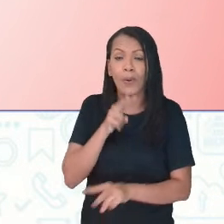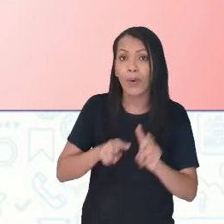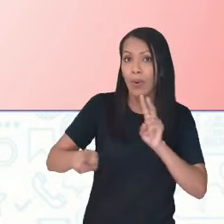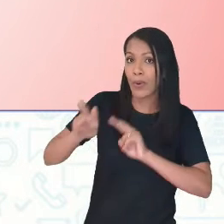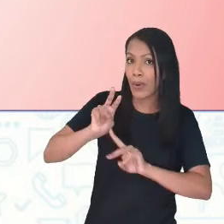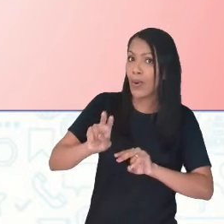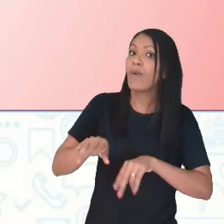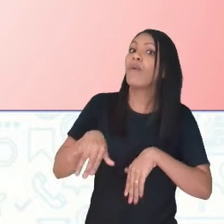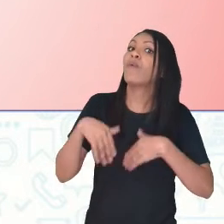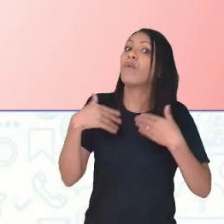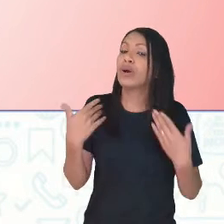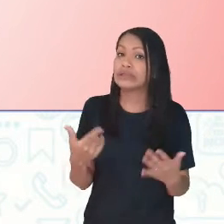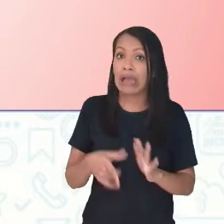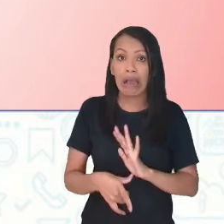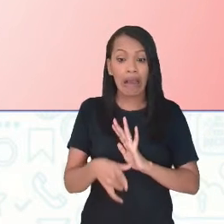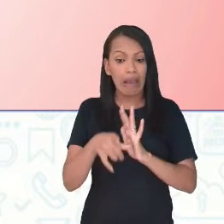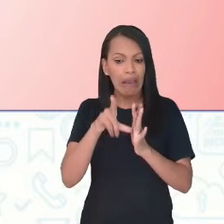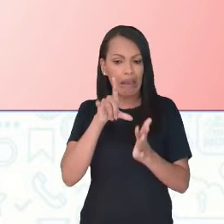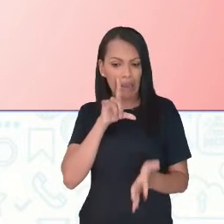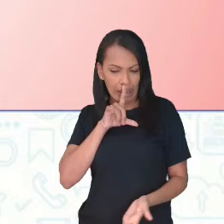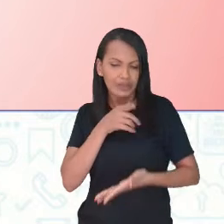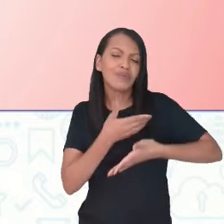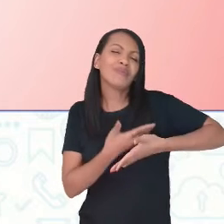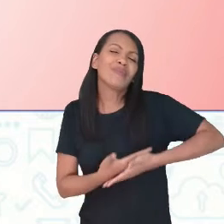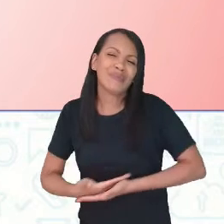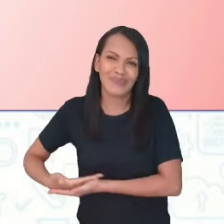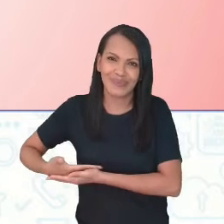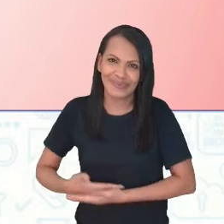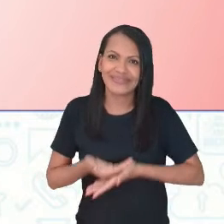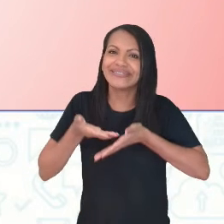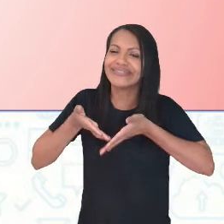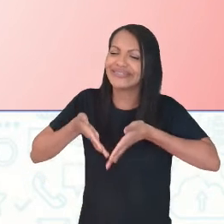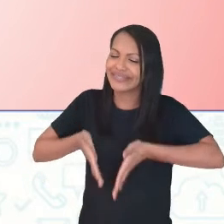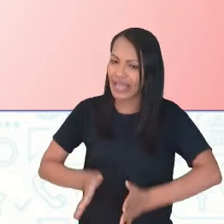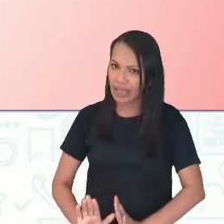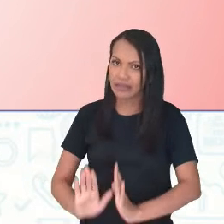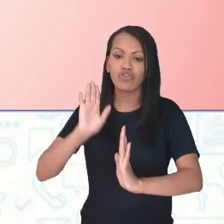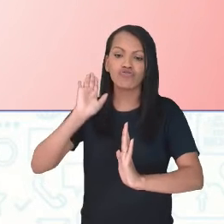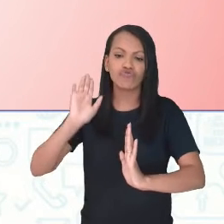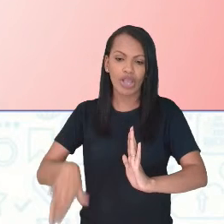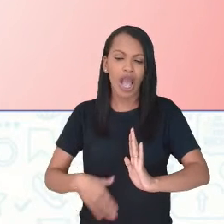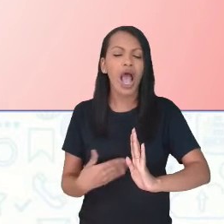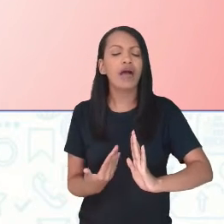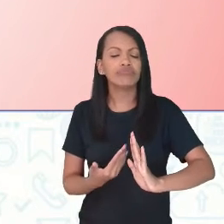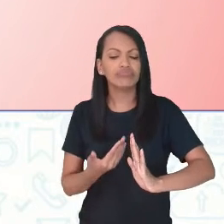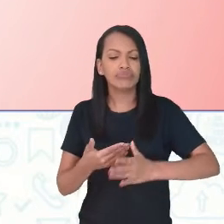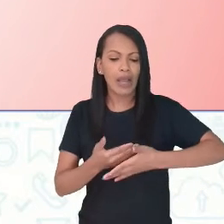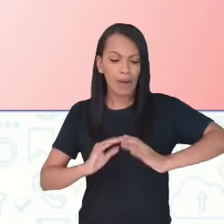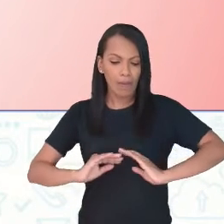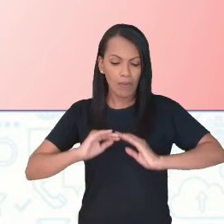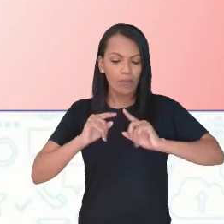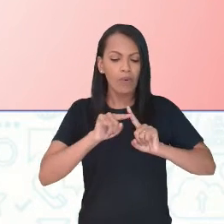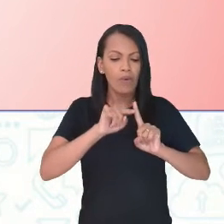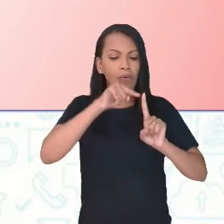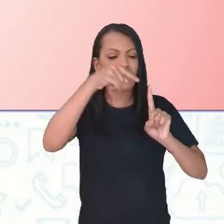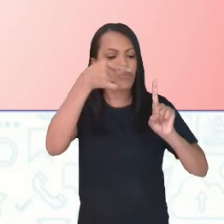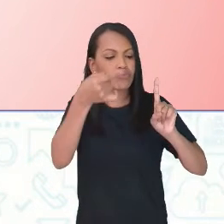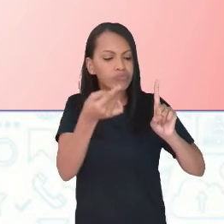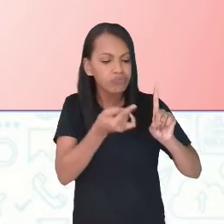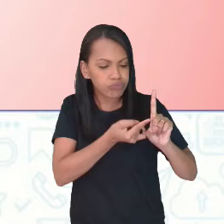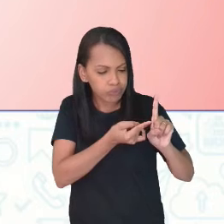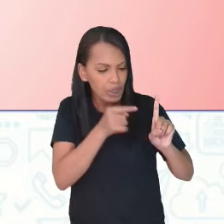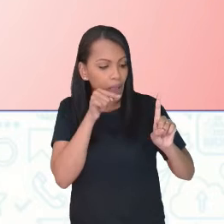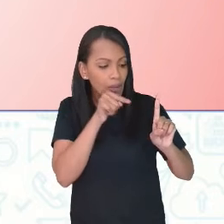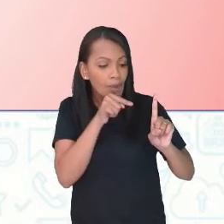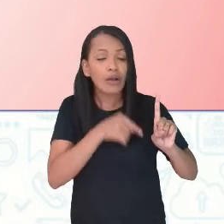quando antes do bebê nascer já está lendo para o bebê. Não é? E é cientificamente provado, não é? Que o bebê ele começa a ouvir, não é